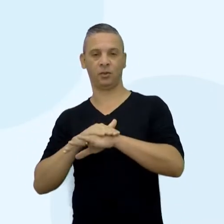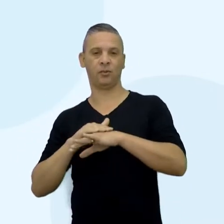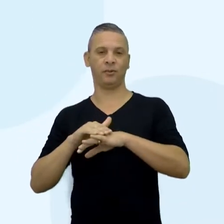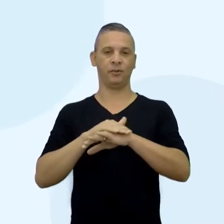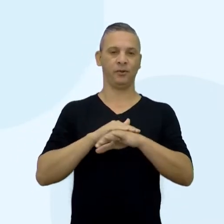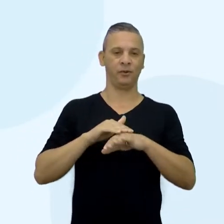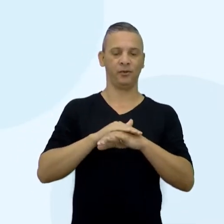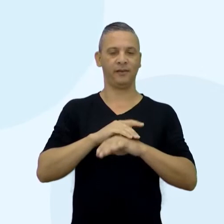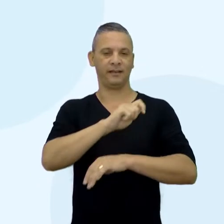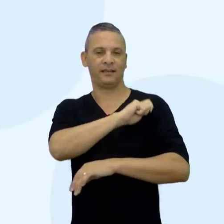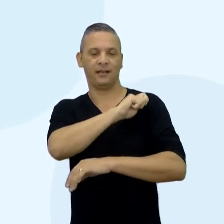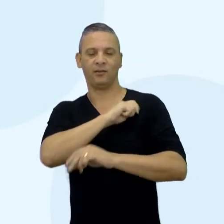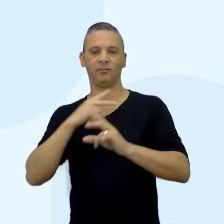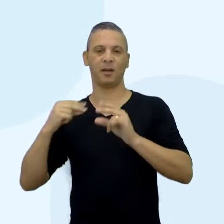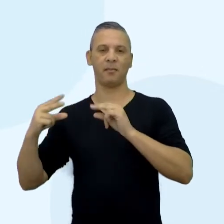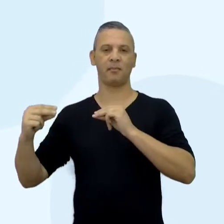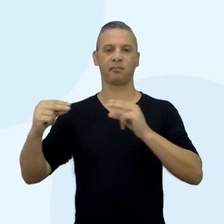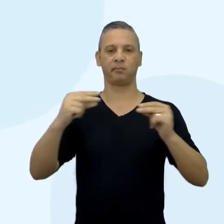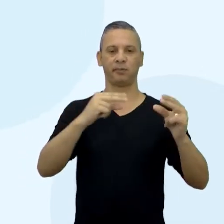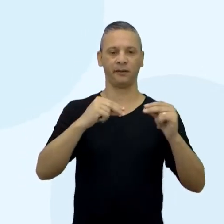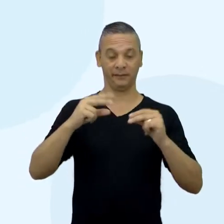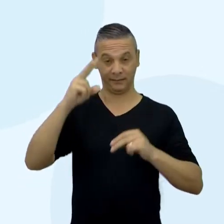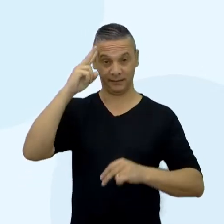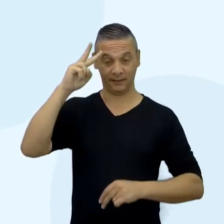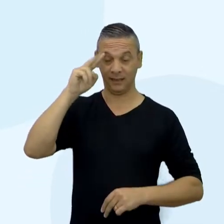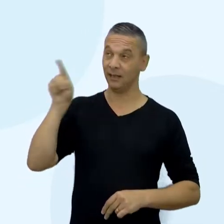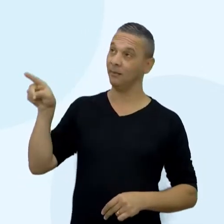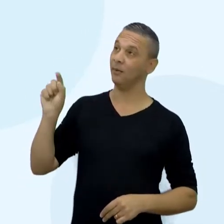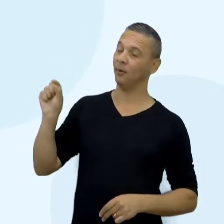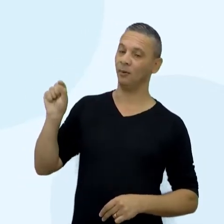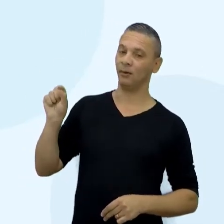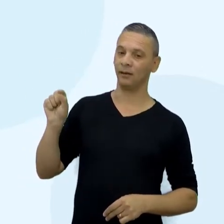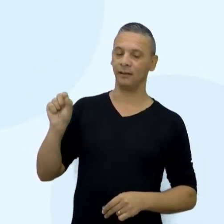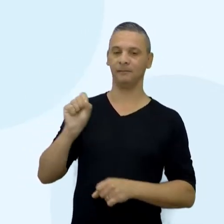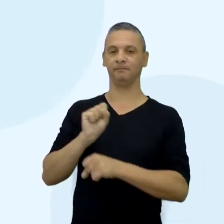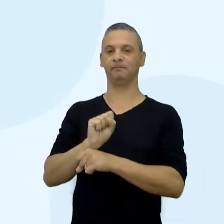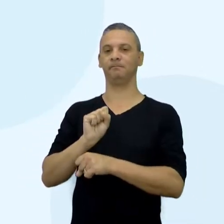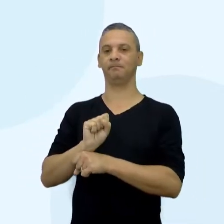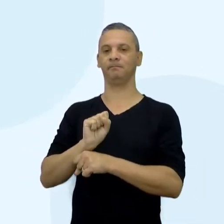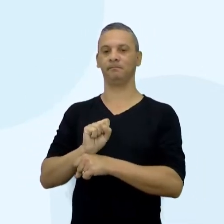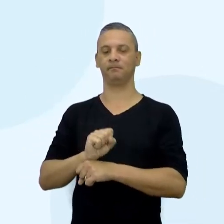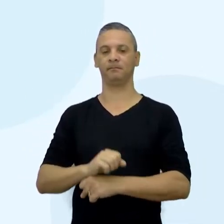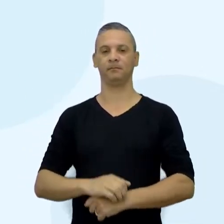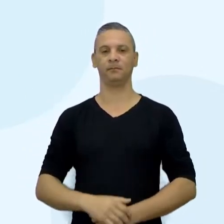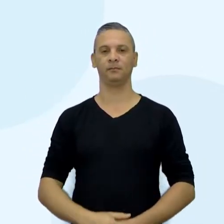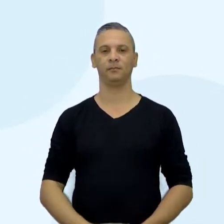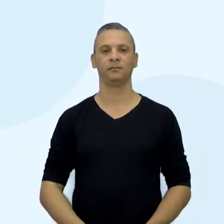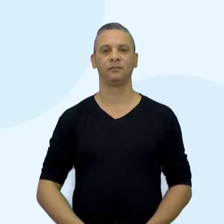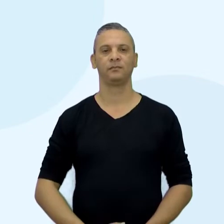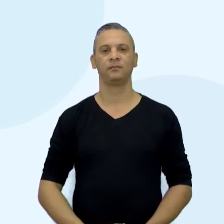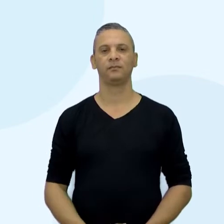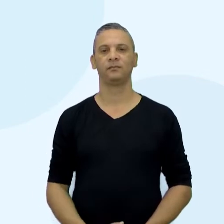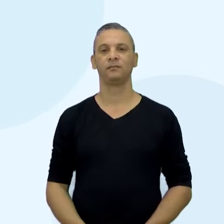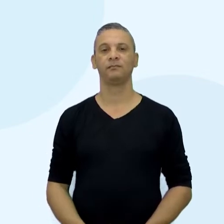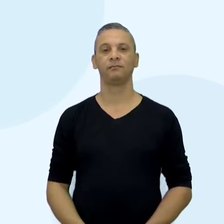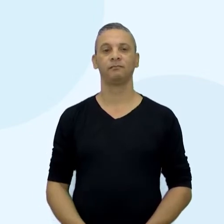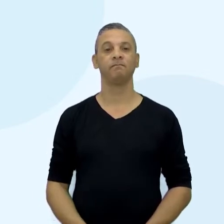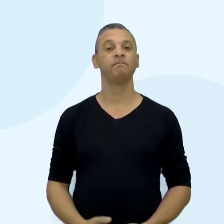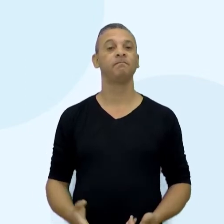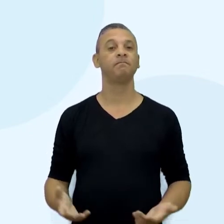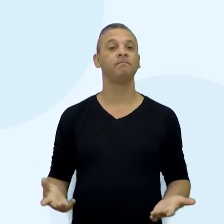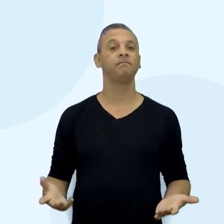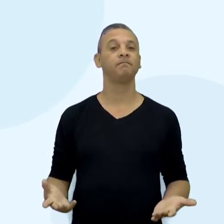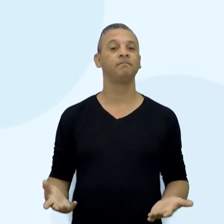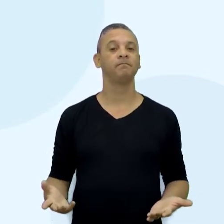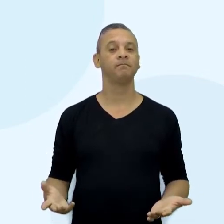se vocês lembram o que é branded content, porque esse é um assunto muito importante. Vamos dar uma pausa aqui, vamos esperar. Internet. E aí? Digital marketing.